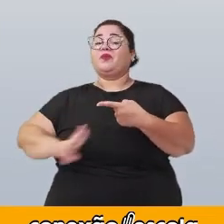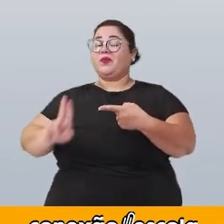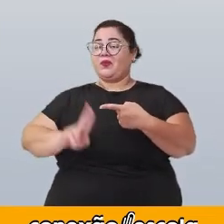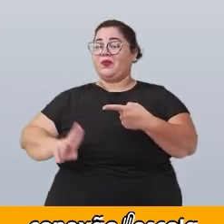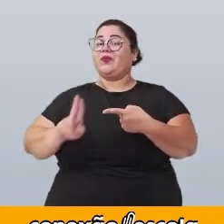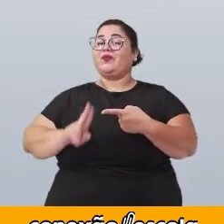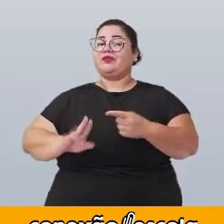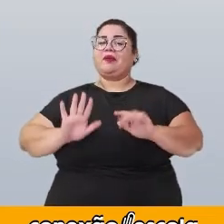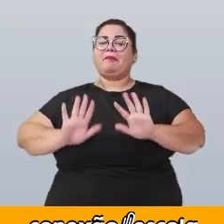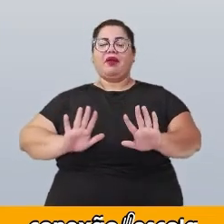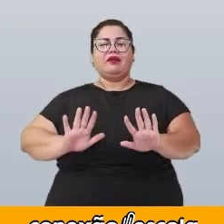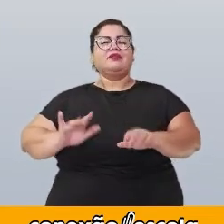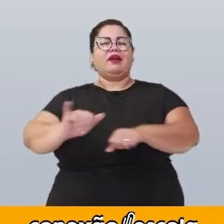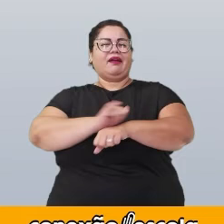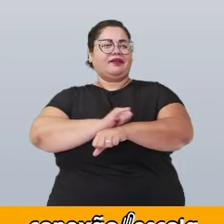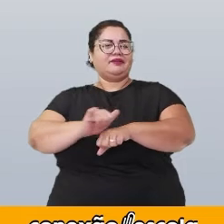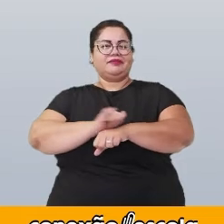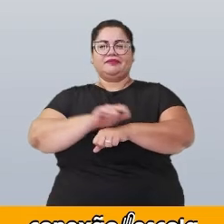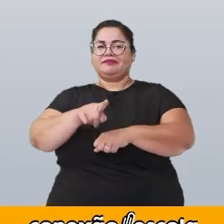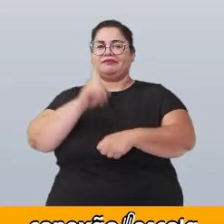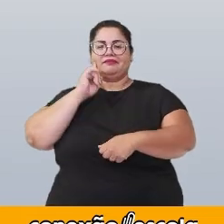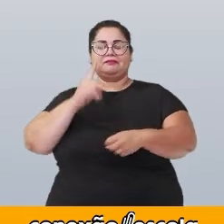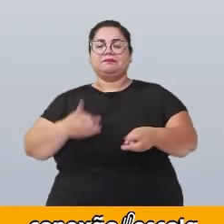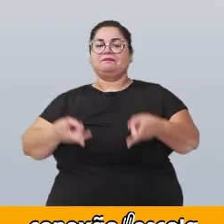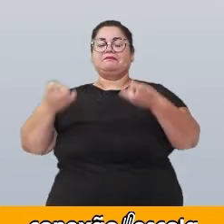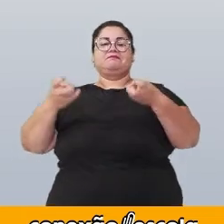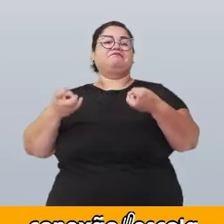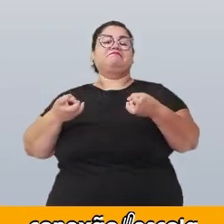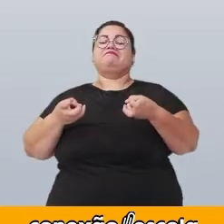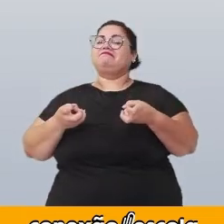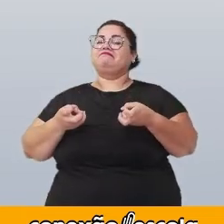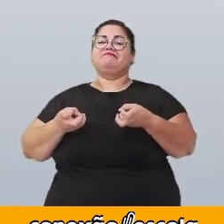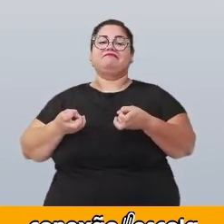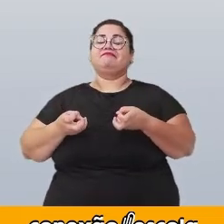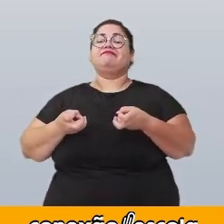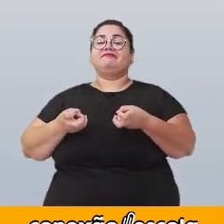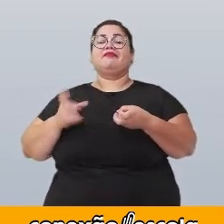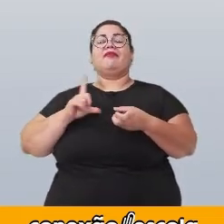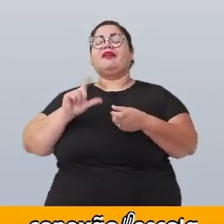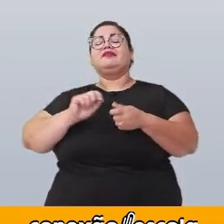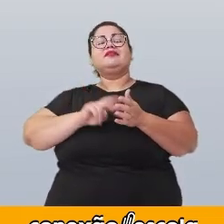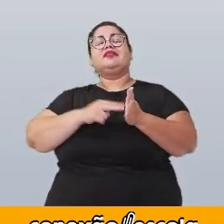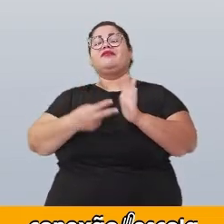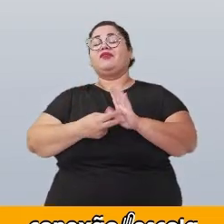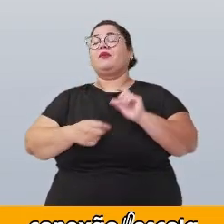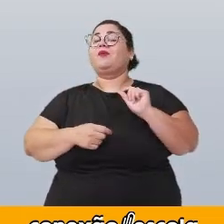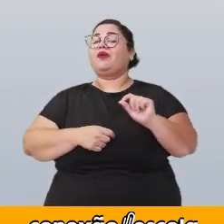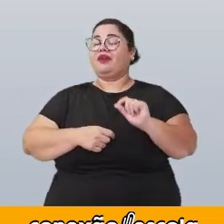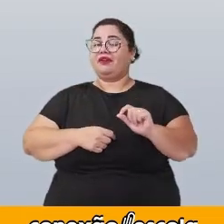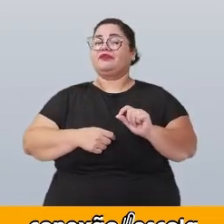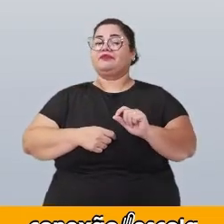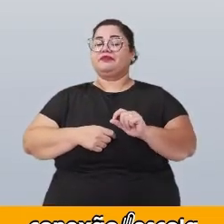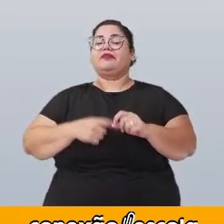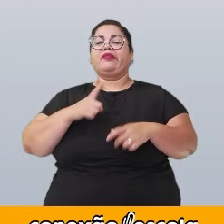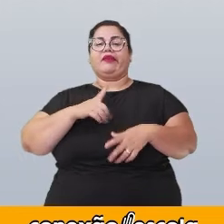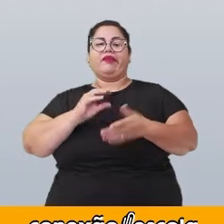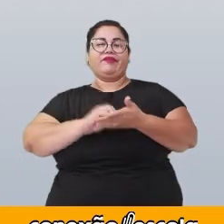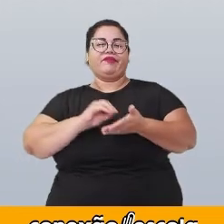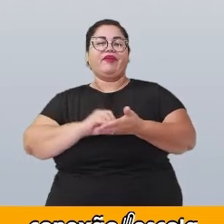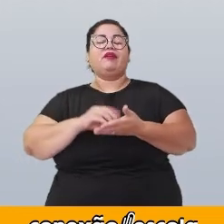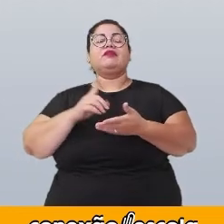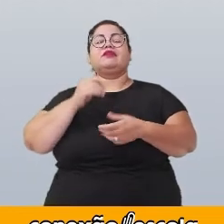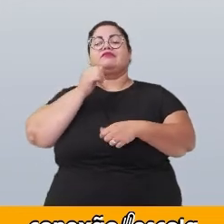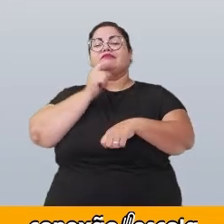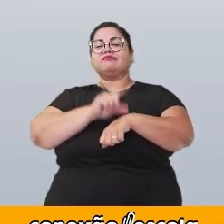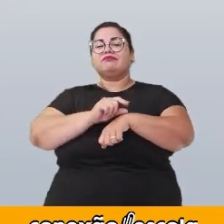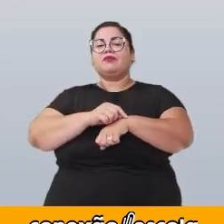fracionários, mas que muitas vezes nem paramos para analisar o que isso representa. Falta 1/4